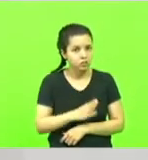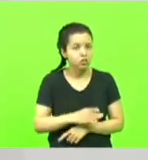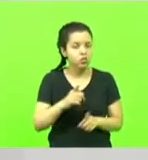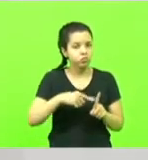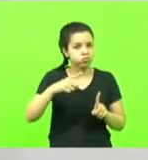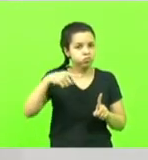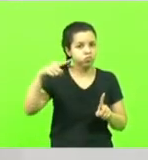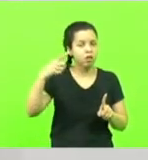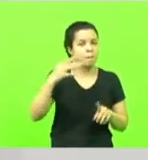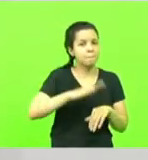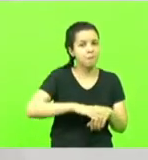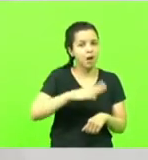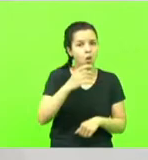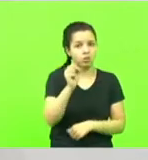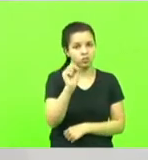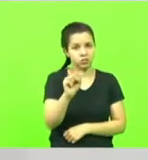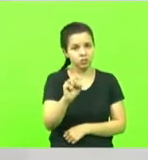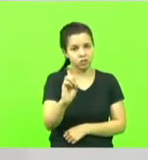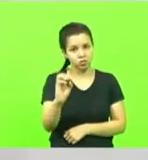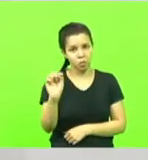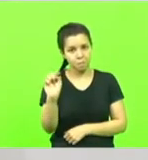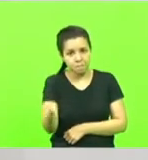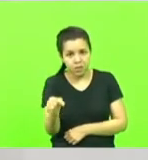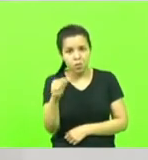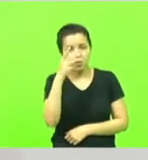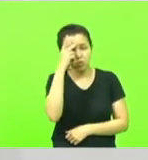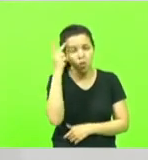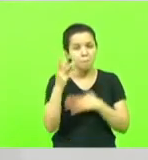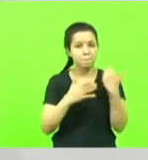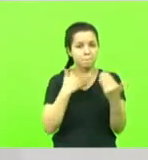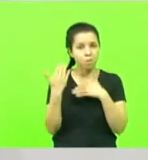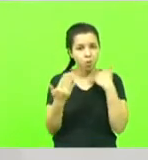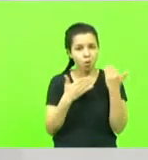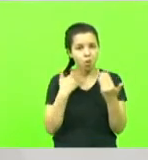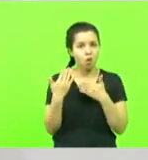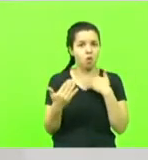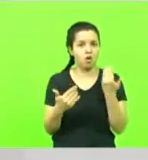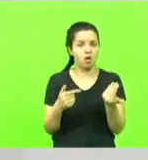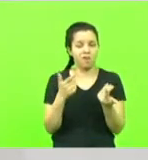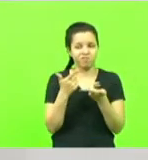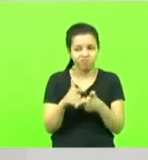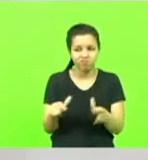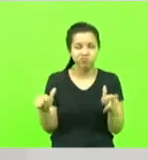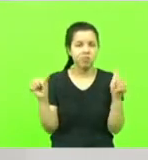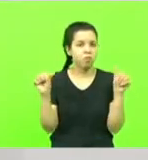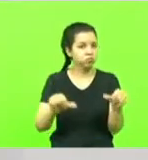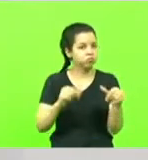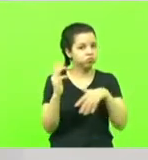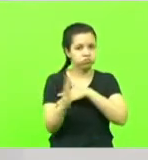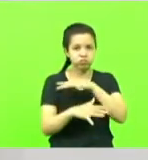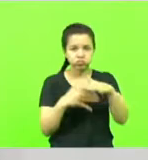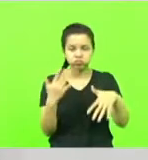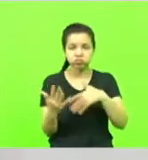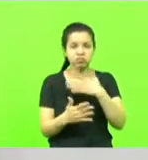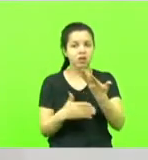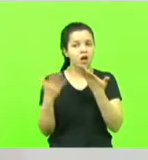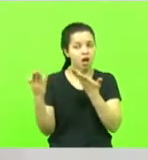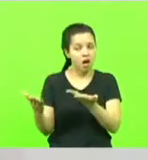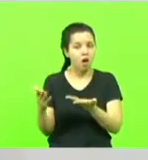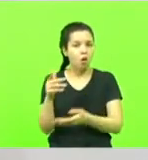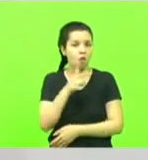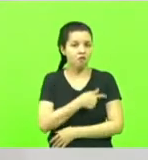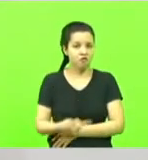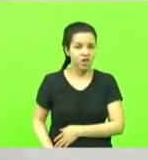mortos. O cenário é de desolação, ao mesmo tempo que as políticas adotadas pelo governo federal são aquém do que a